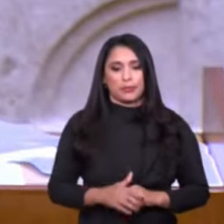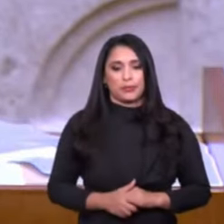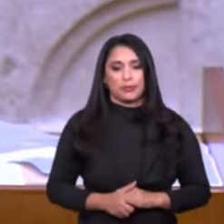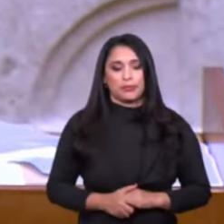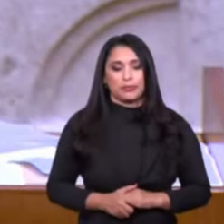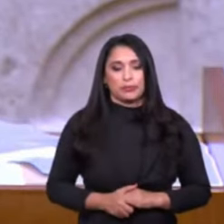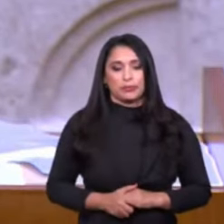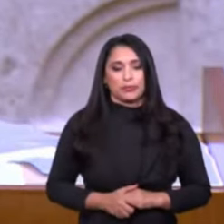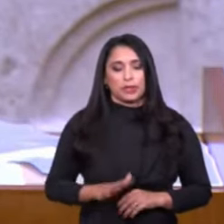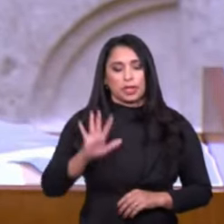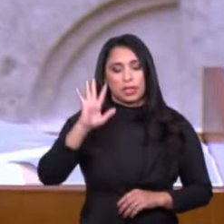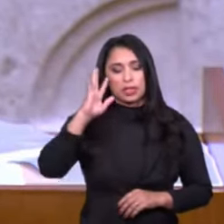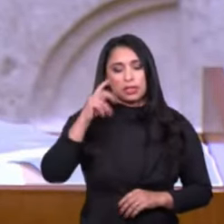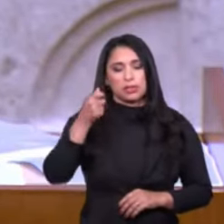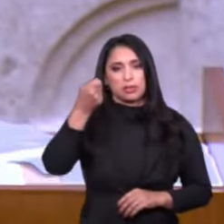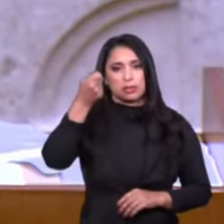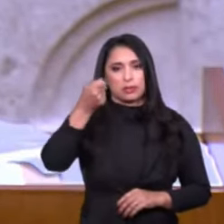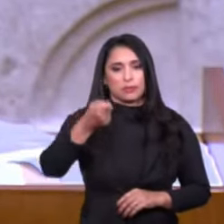as sanções